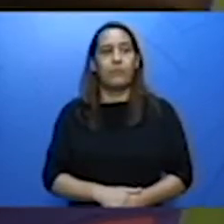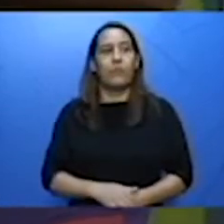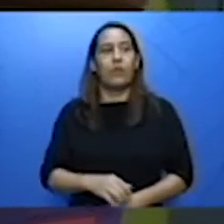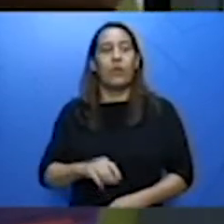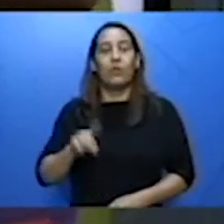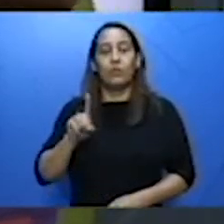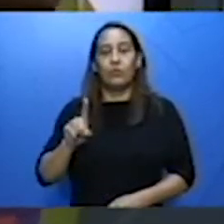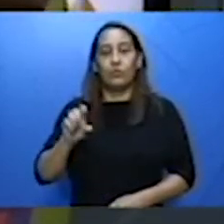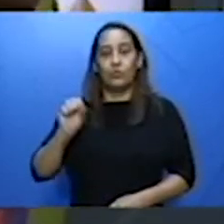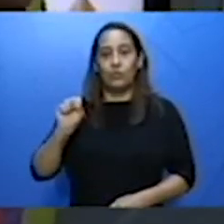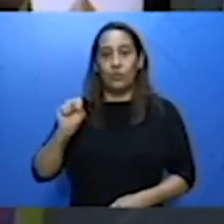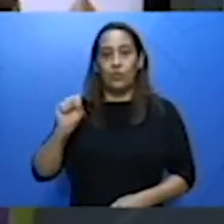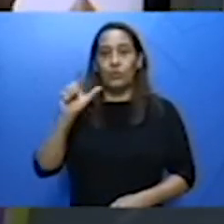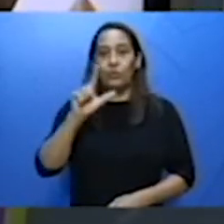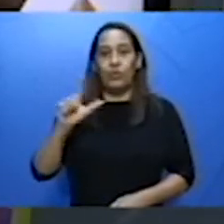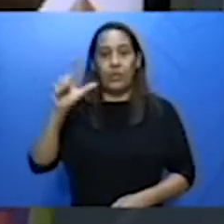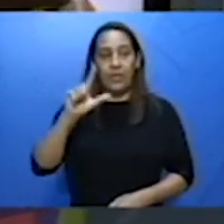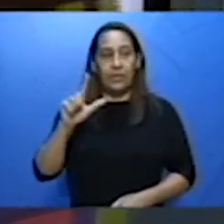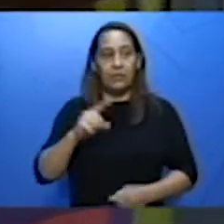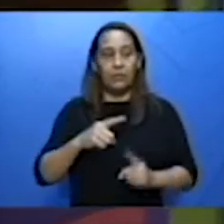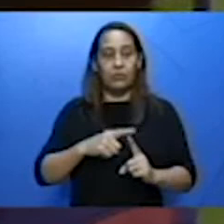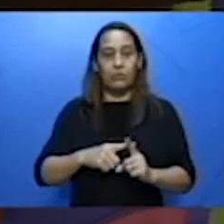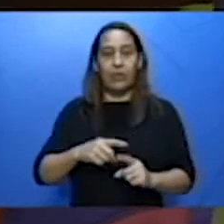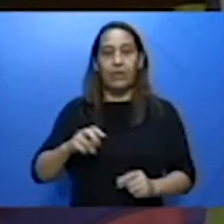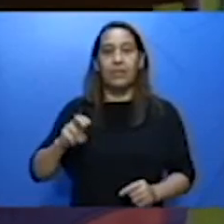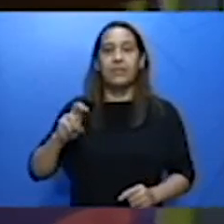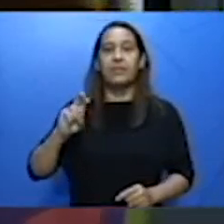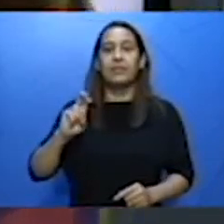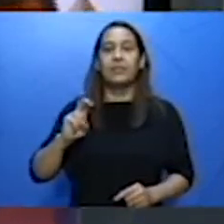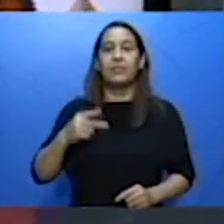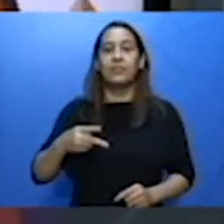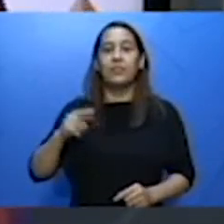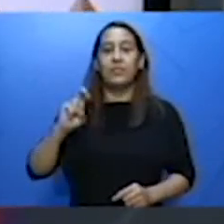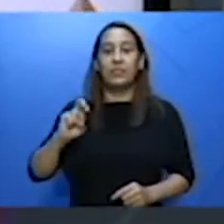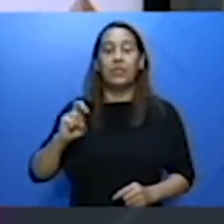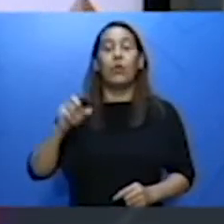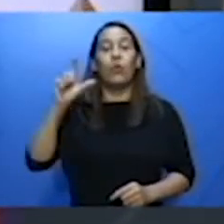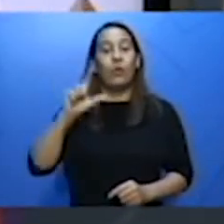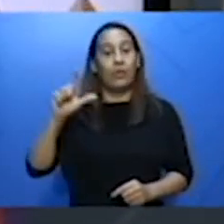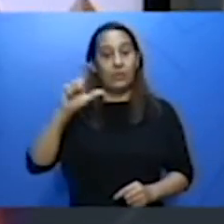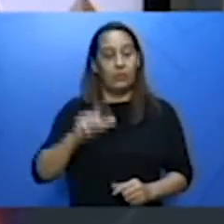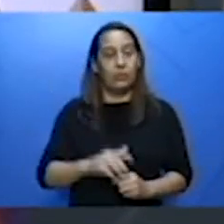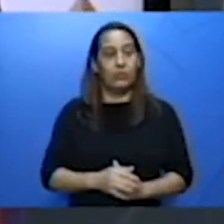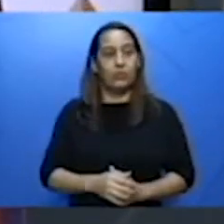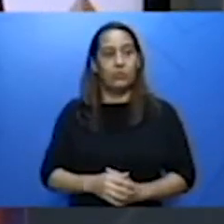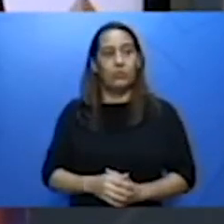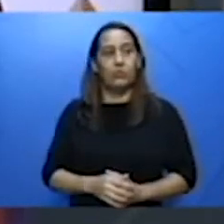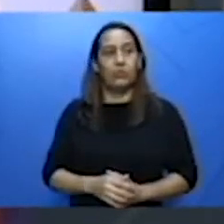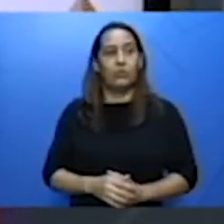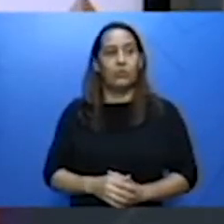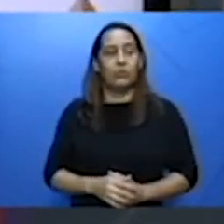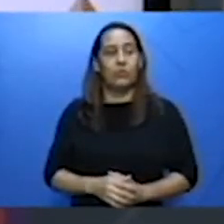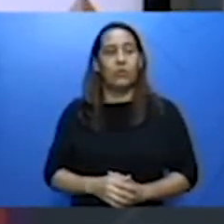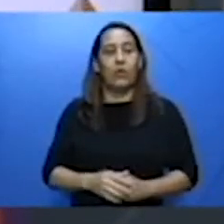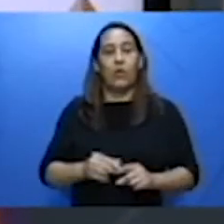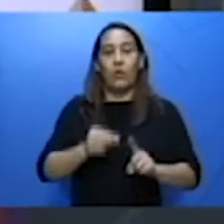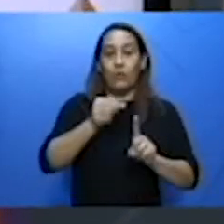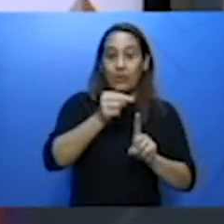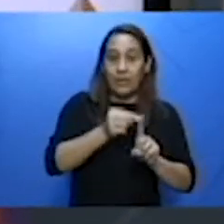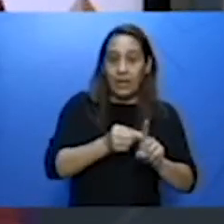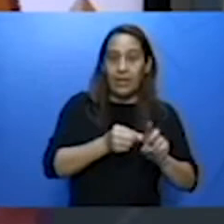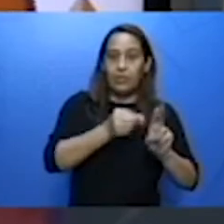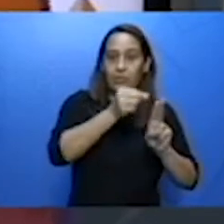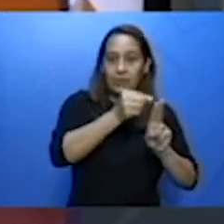a adição. 18 mais o 25. Passa aquele tracinho